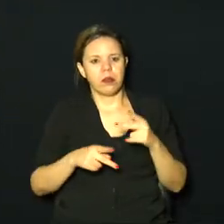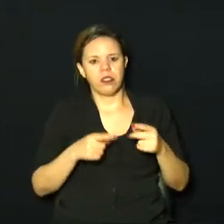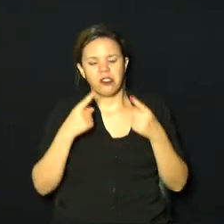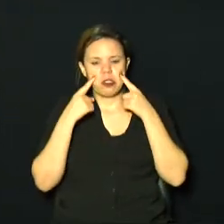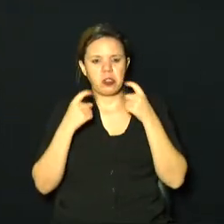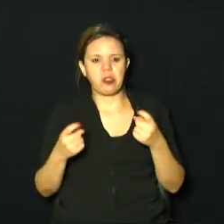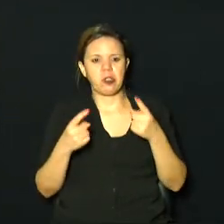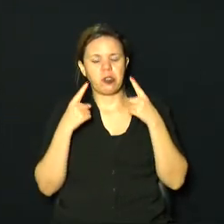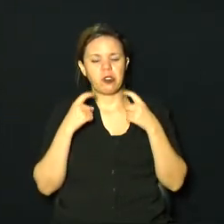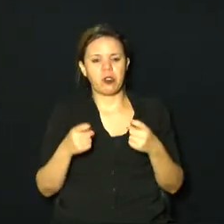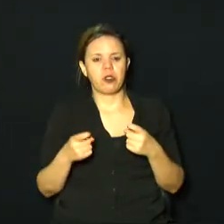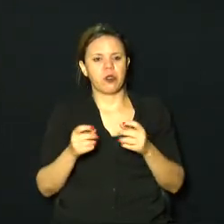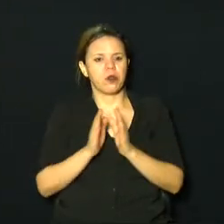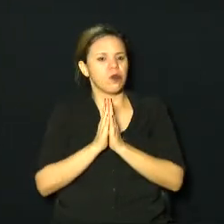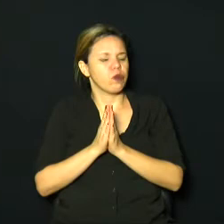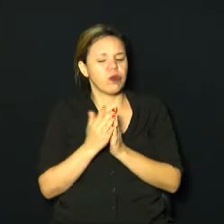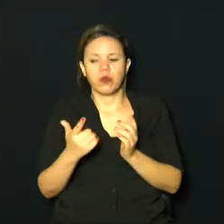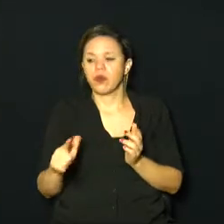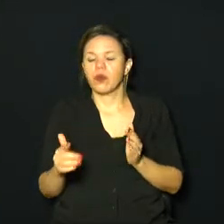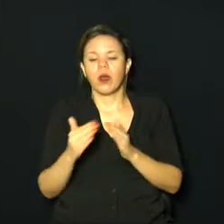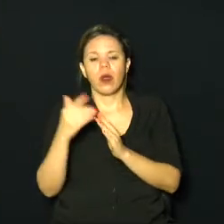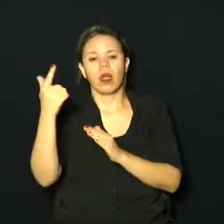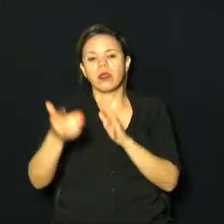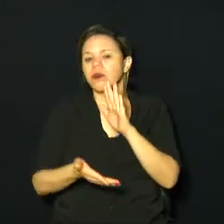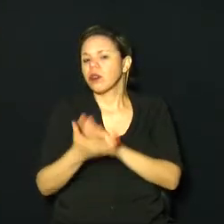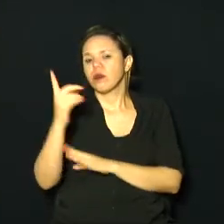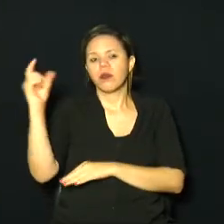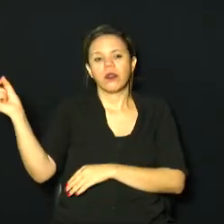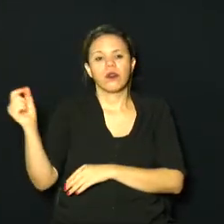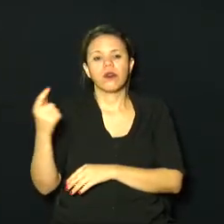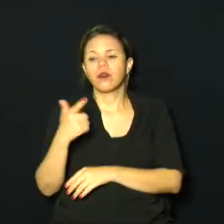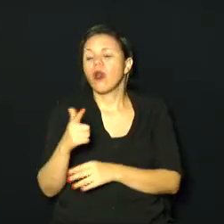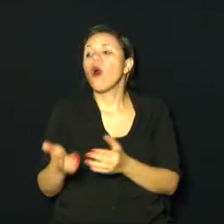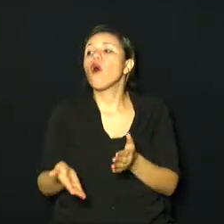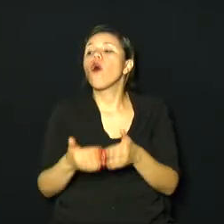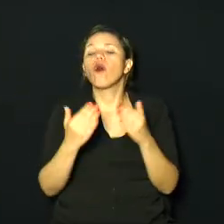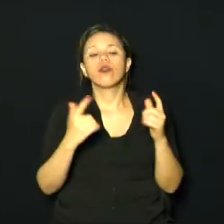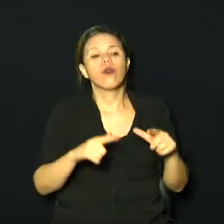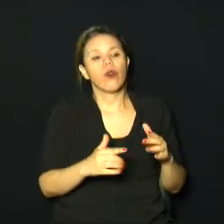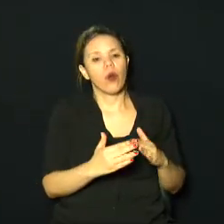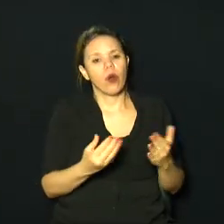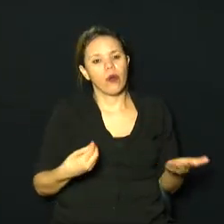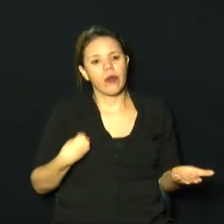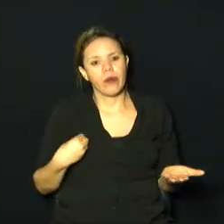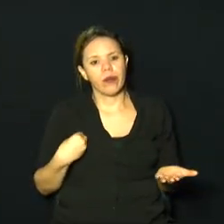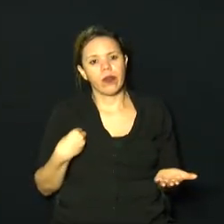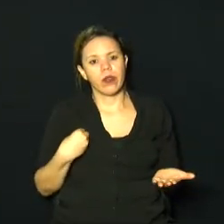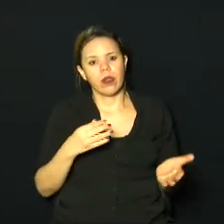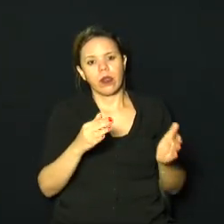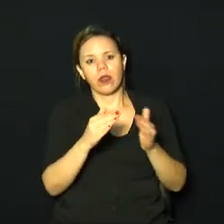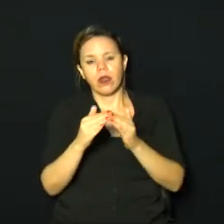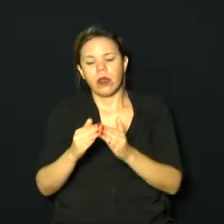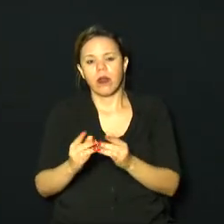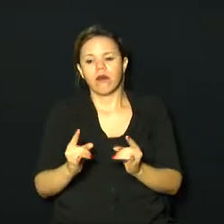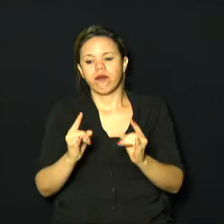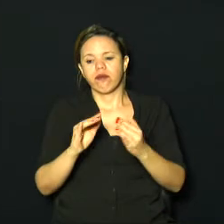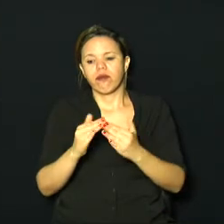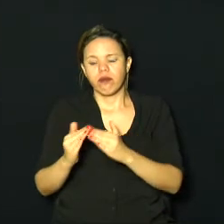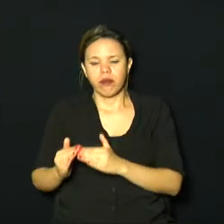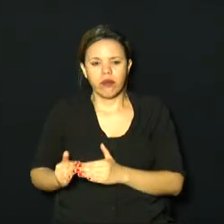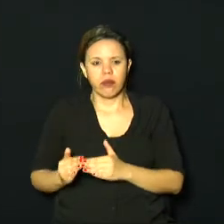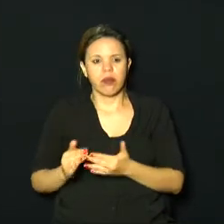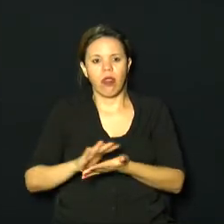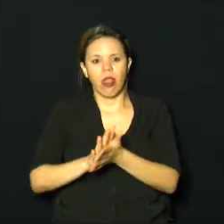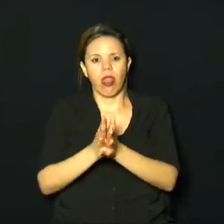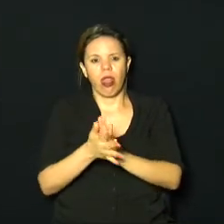falando, doutor, não tenho para onde ir. Doutora, para onde eu vou? Não tenho. E os barracos sendo derrubados, você